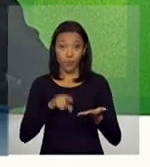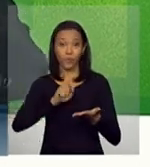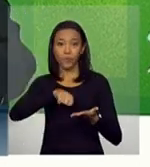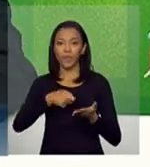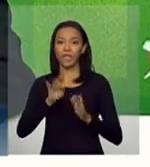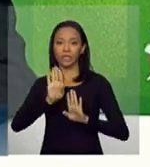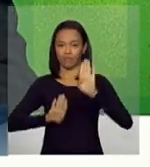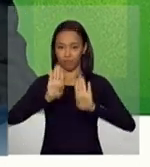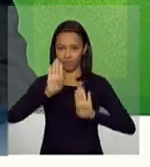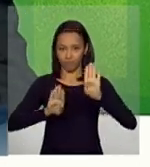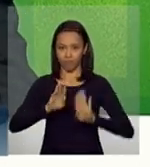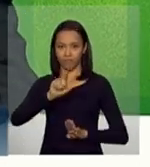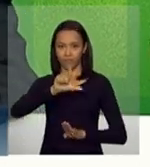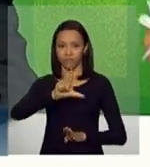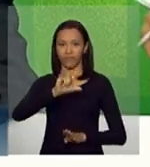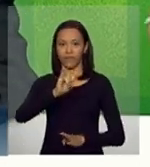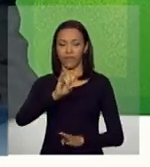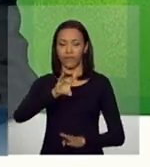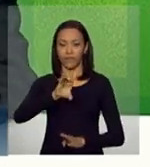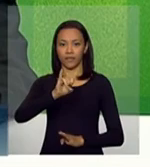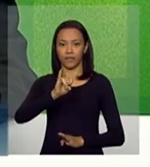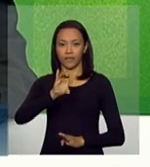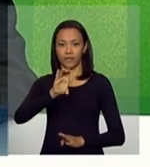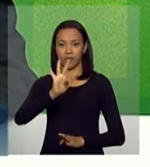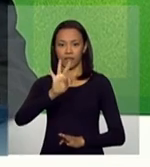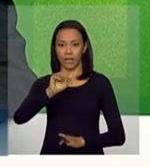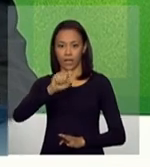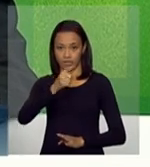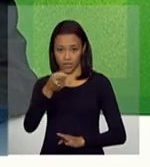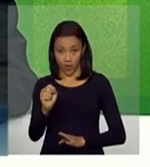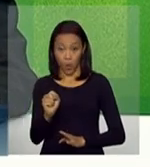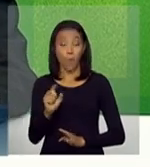mais concedidas pela ordem de inscrição.